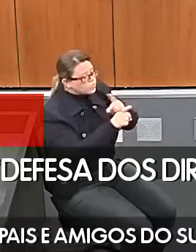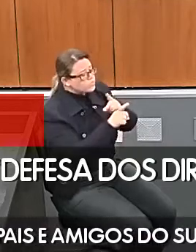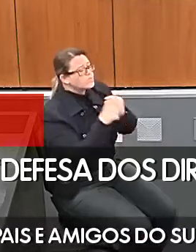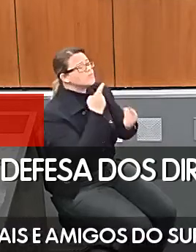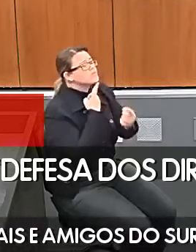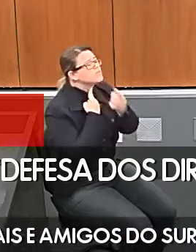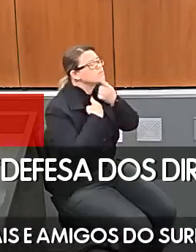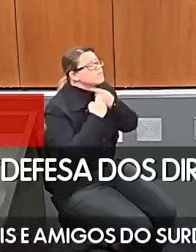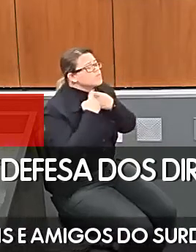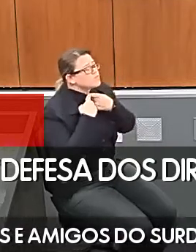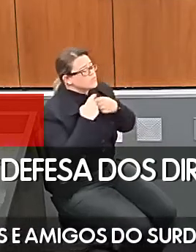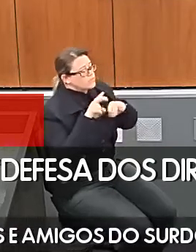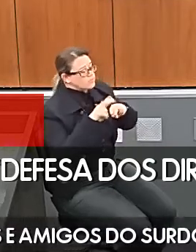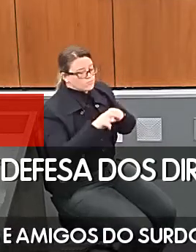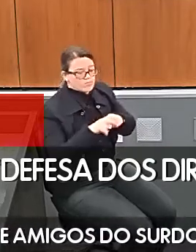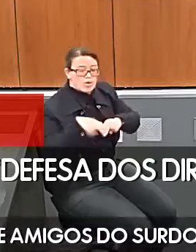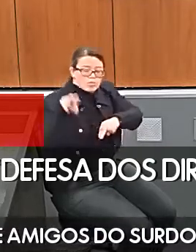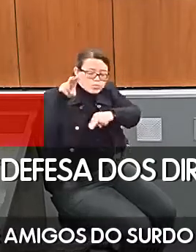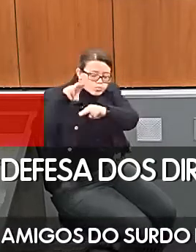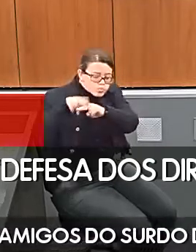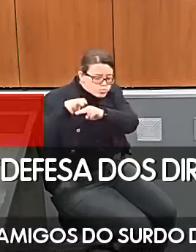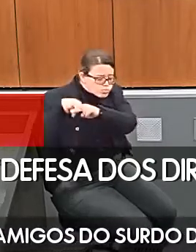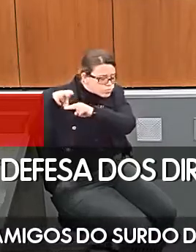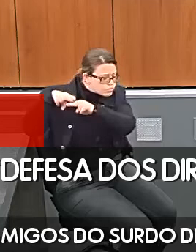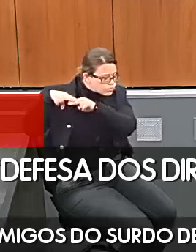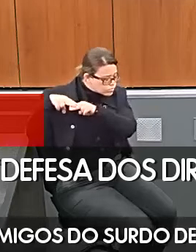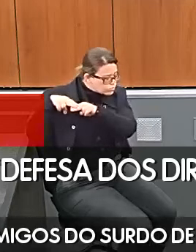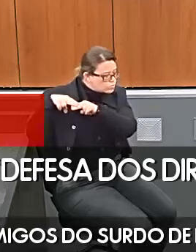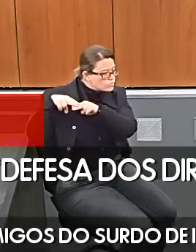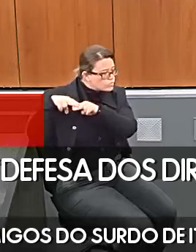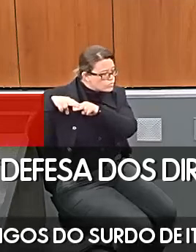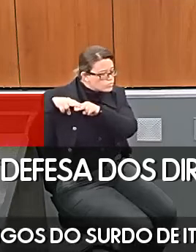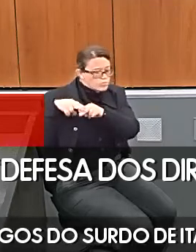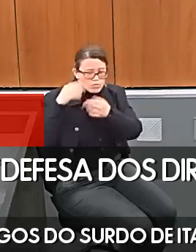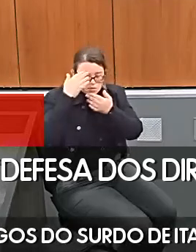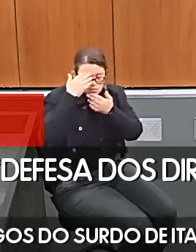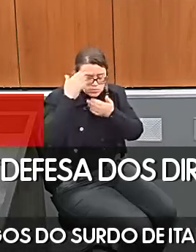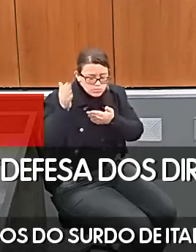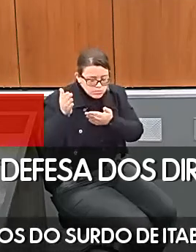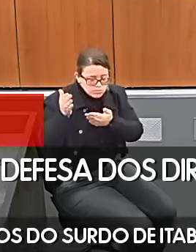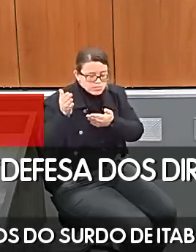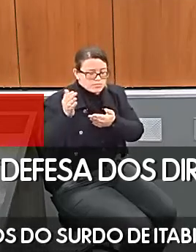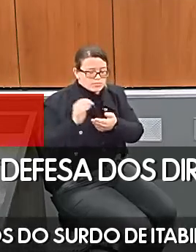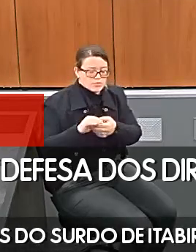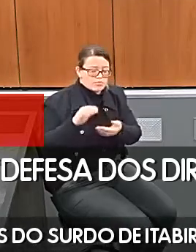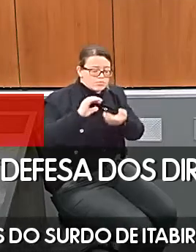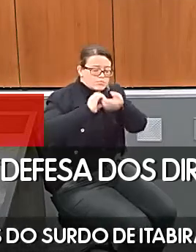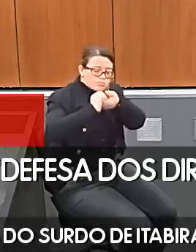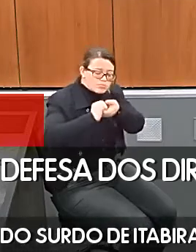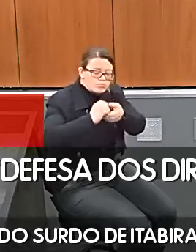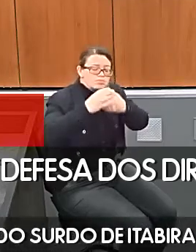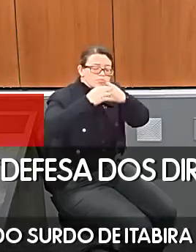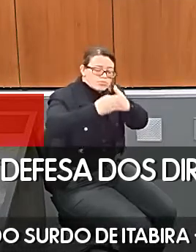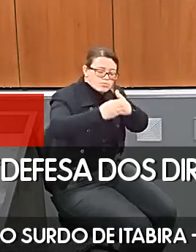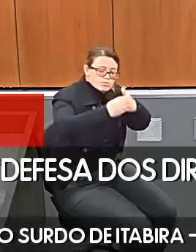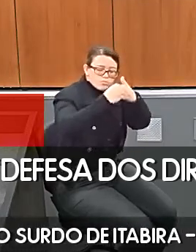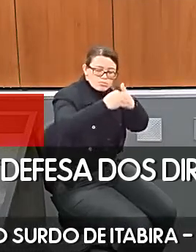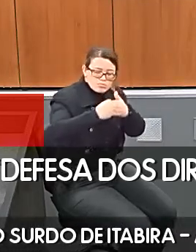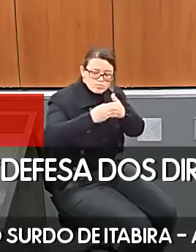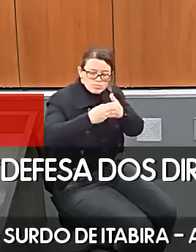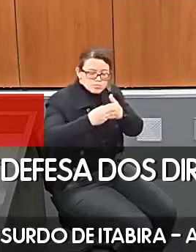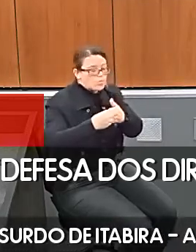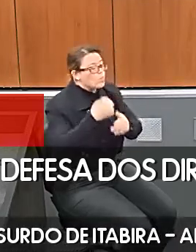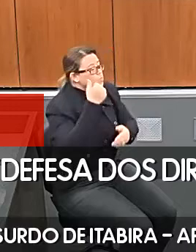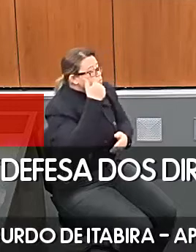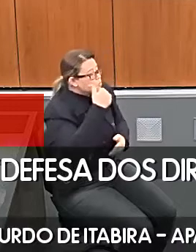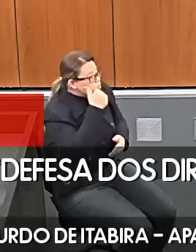À minha direita, os demais convidados. Eu aqui saúdo a todos da minha direita, em especial a dona Vilma,